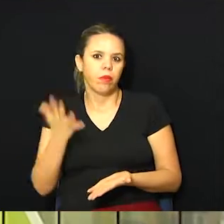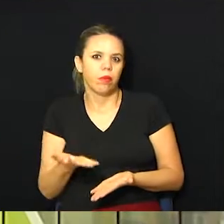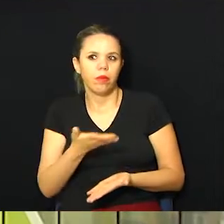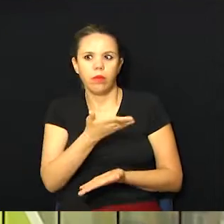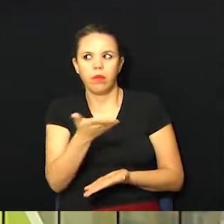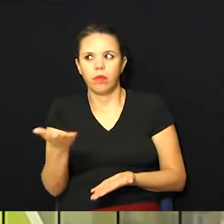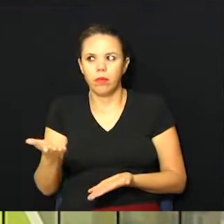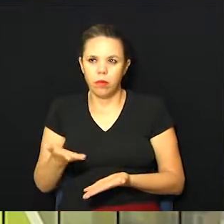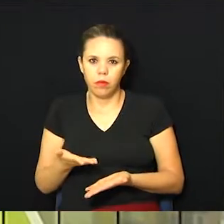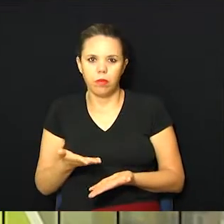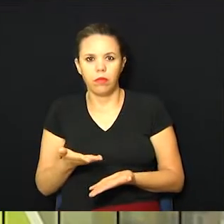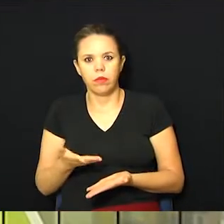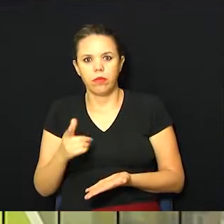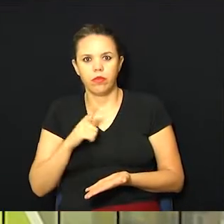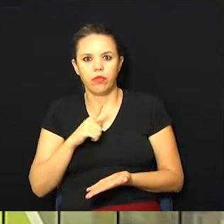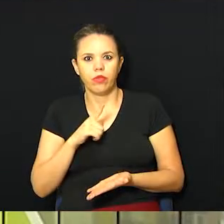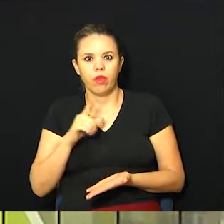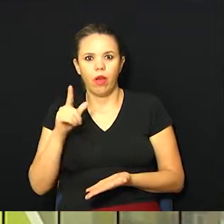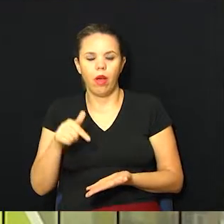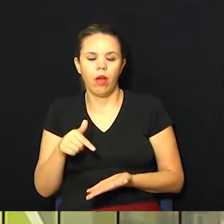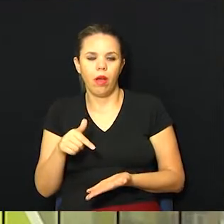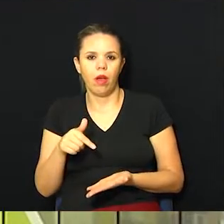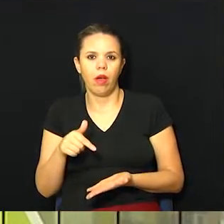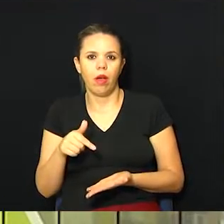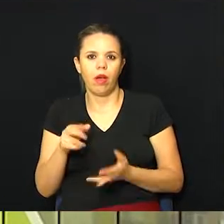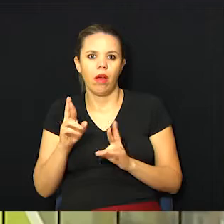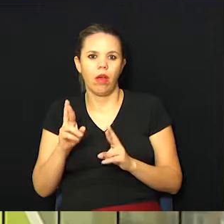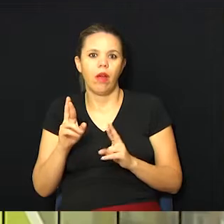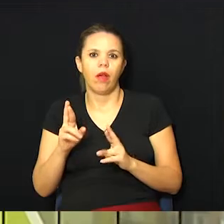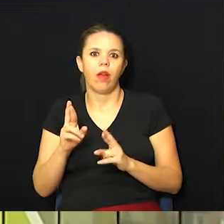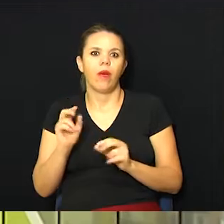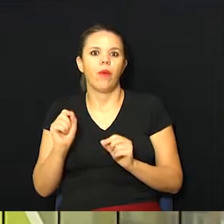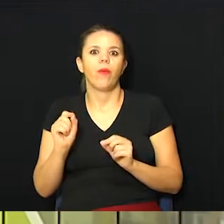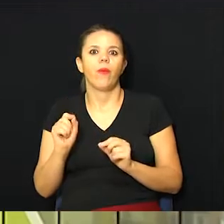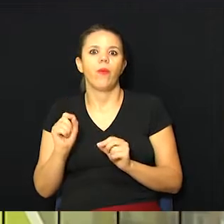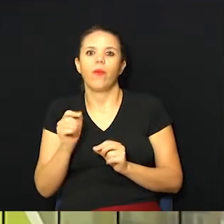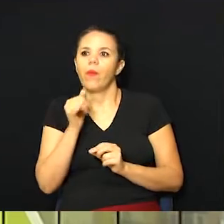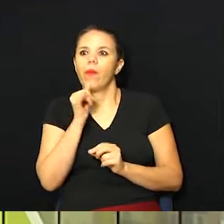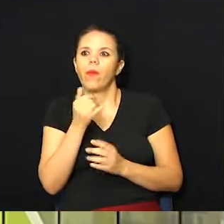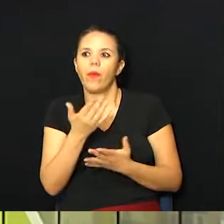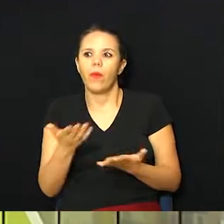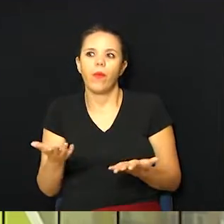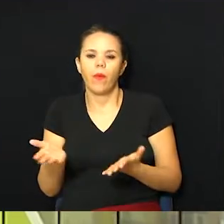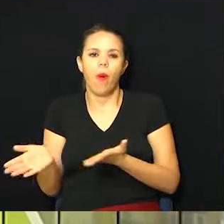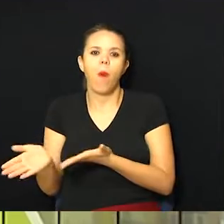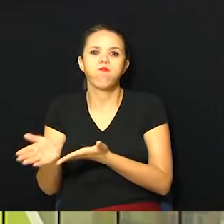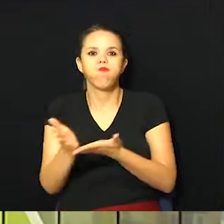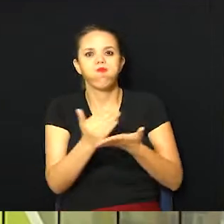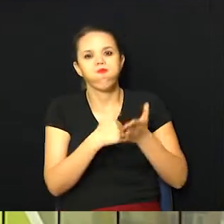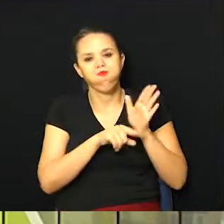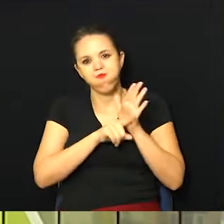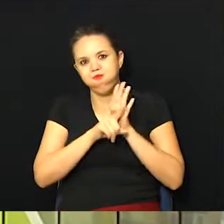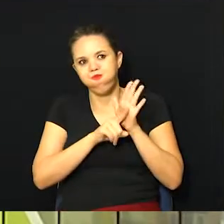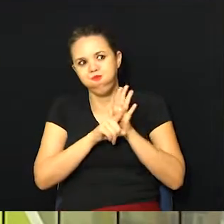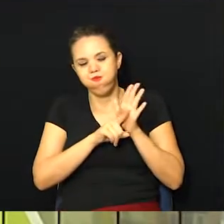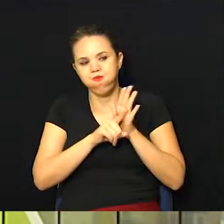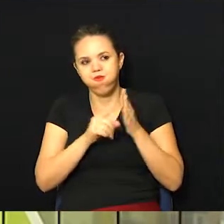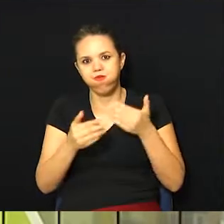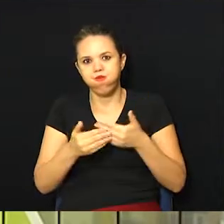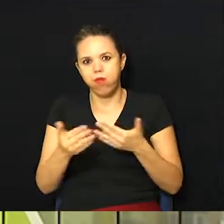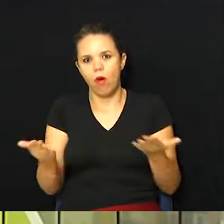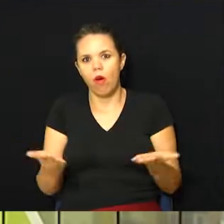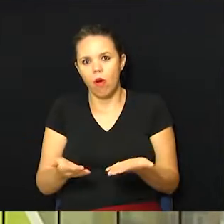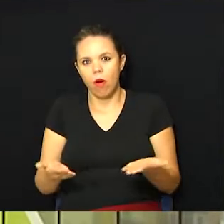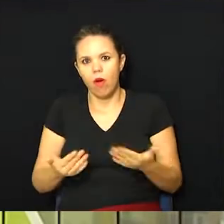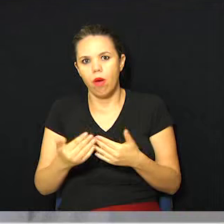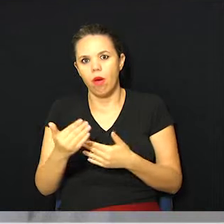vocês tiveram, eram os esperados? O que exatamente vocês coletaram de dados ali a partir de agora para